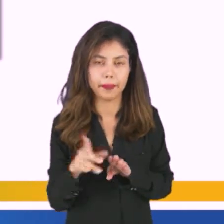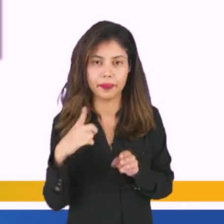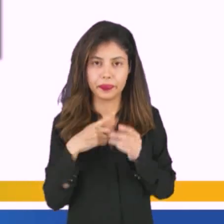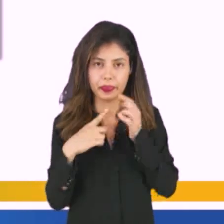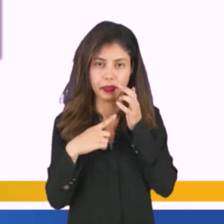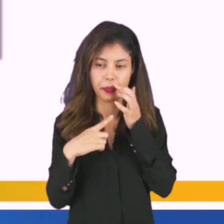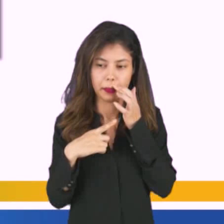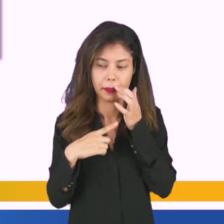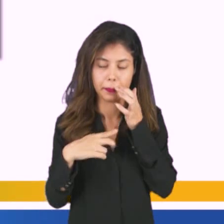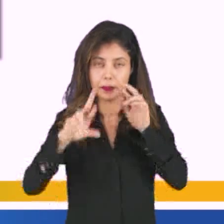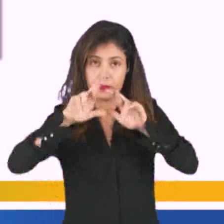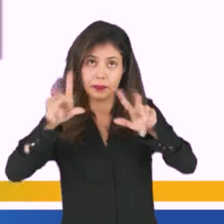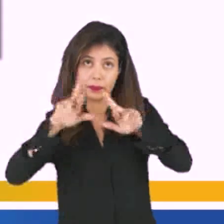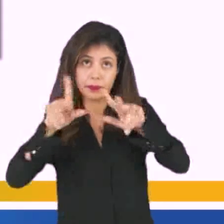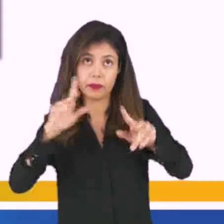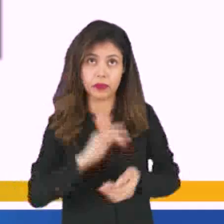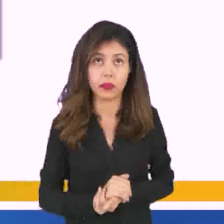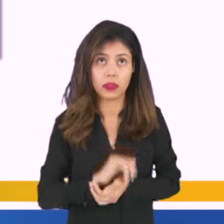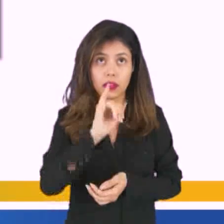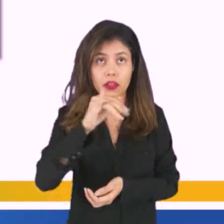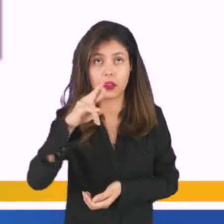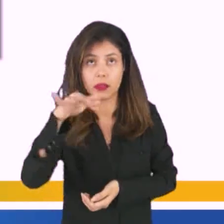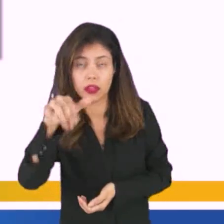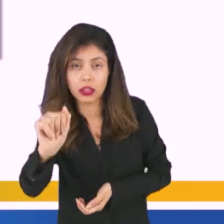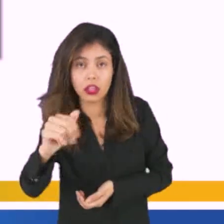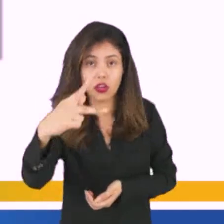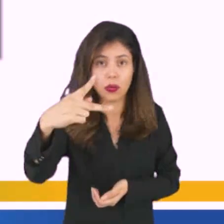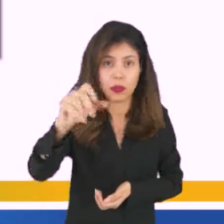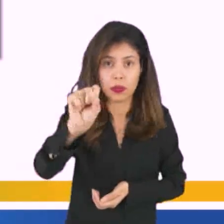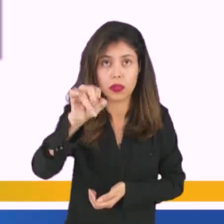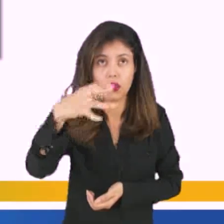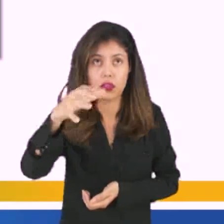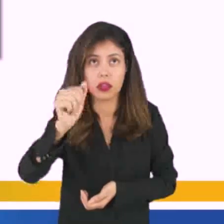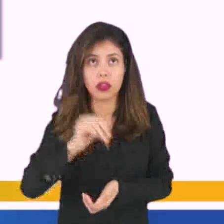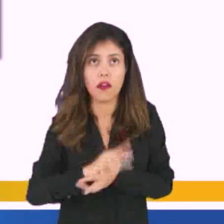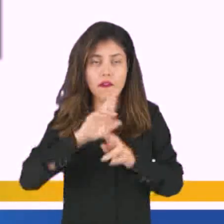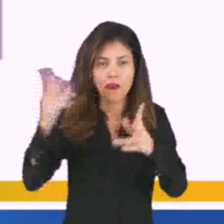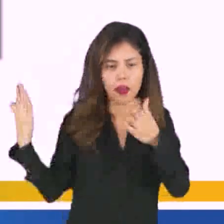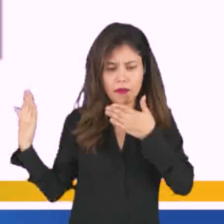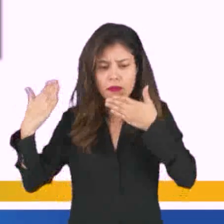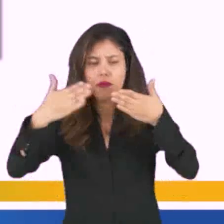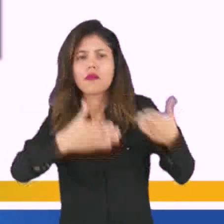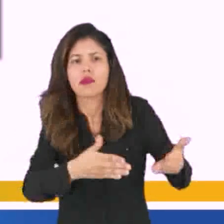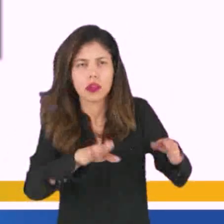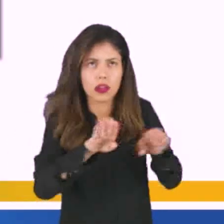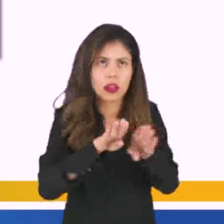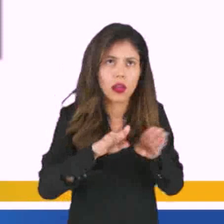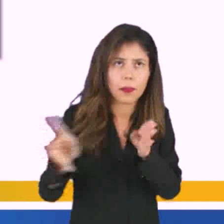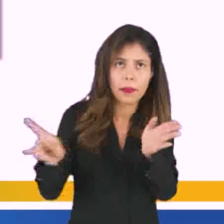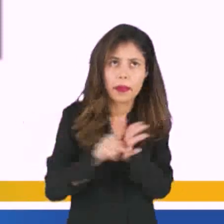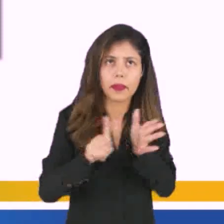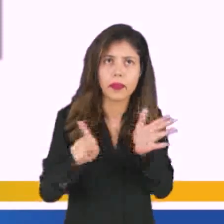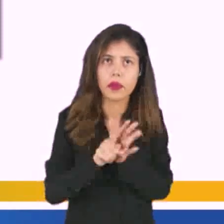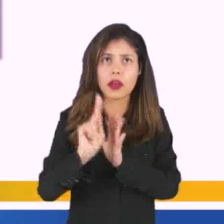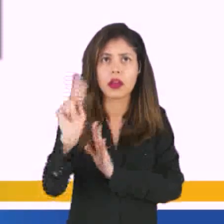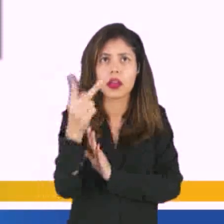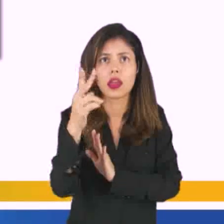diferente de isomeria de posição, onde ele vai especificar o heteroátomo, que vai ser o oxigênio